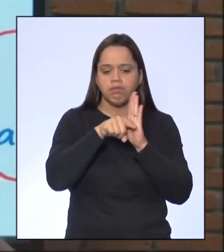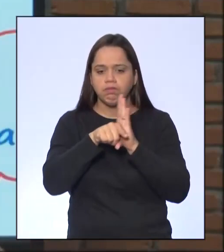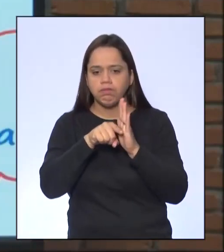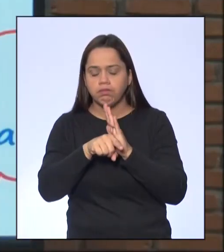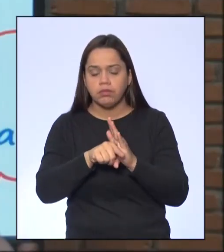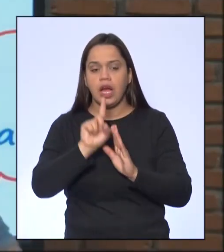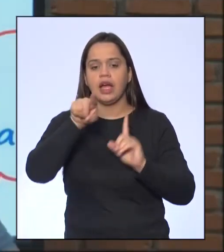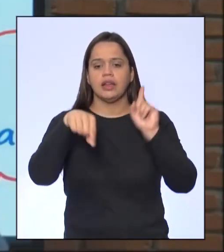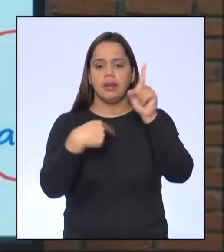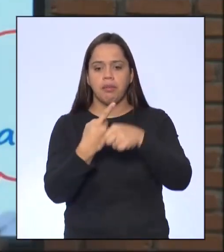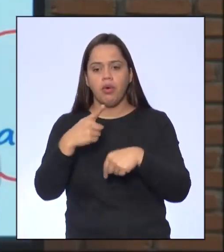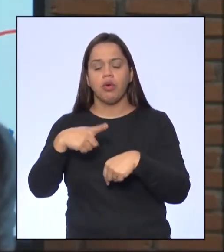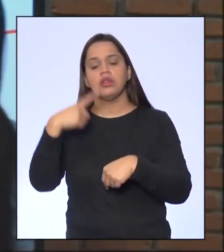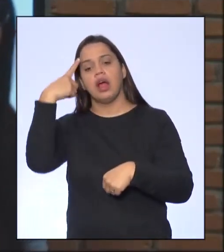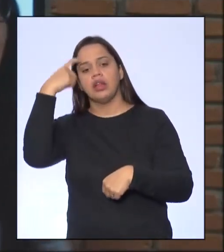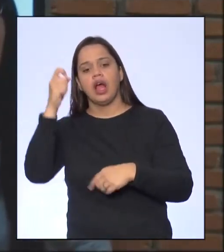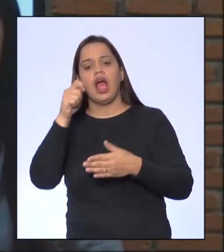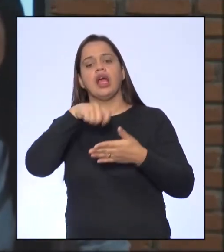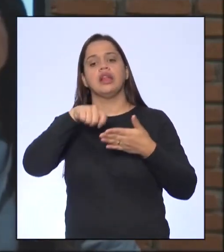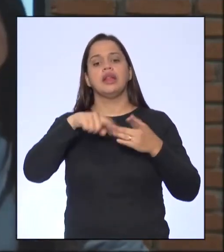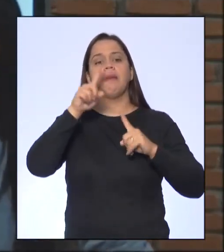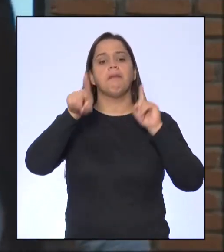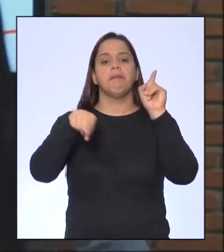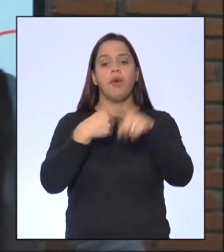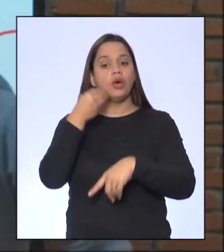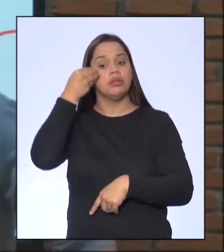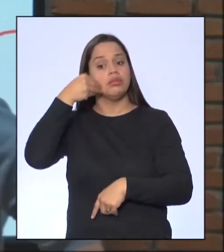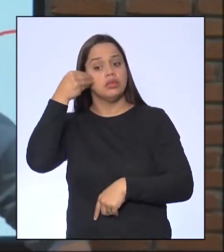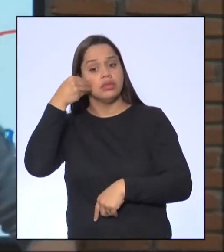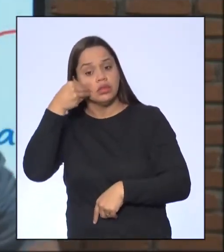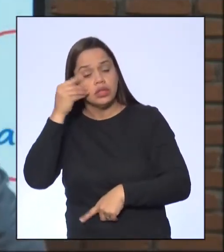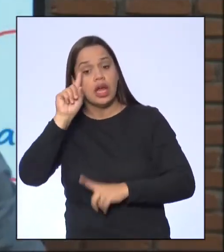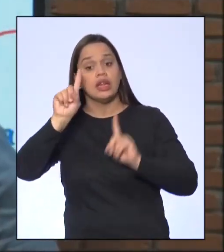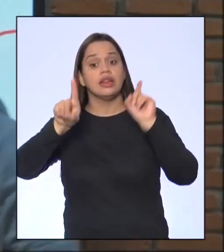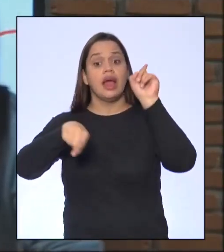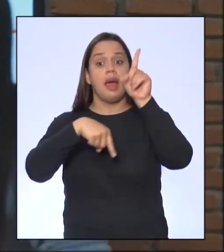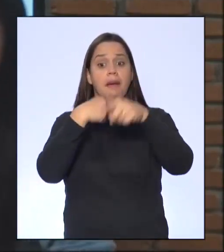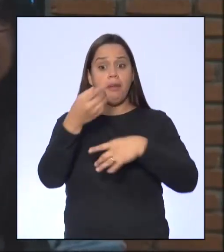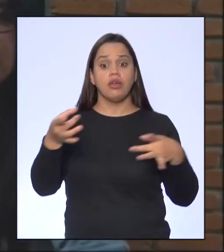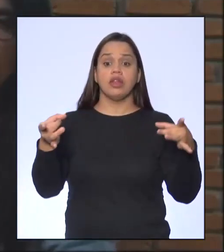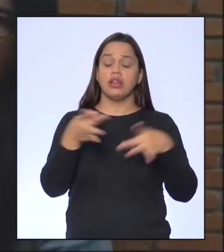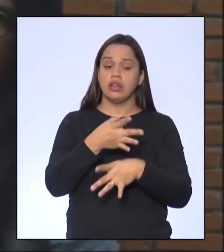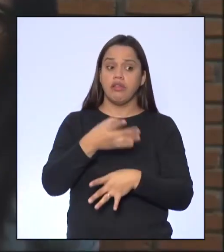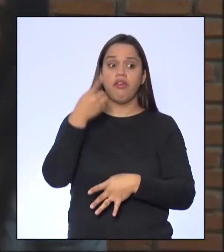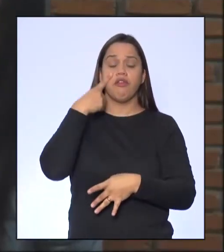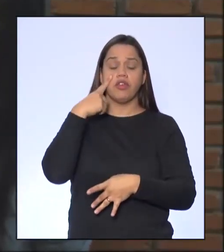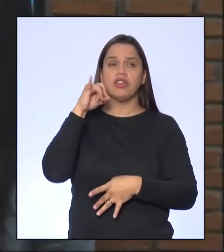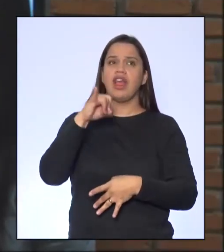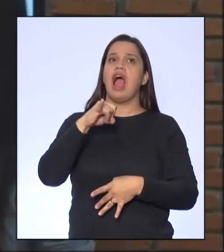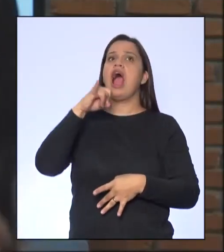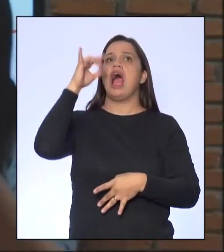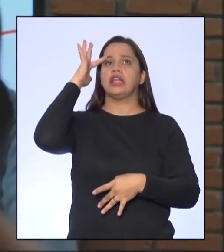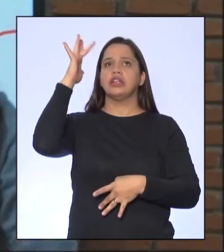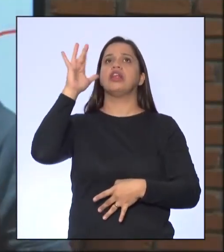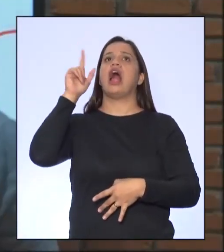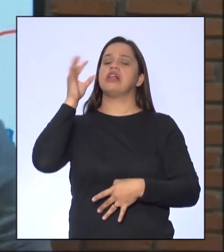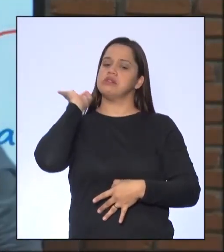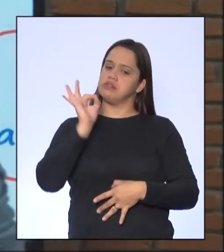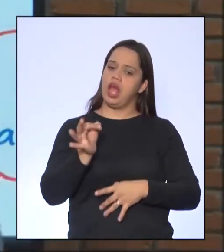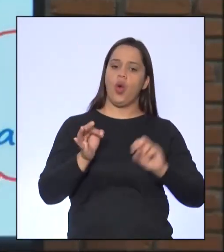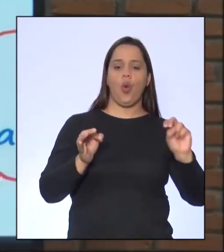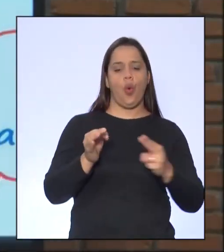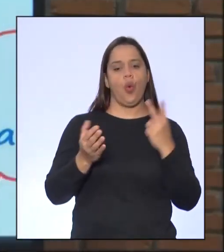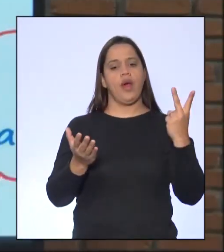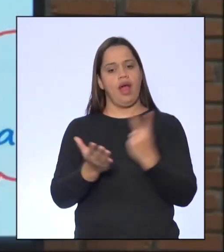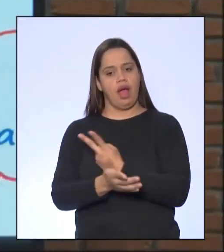criamos uma hipótese, nós experimentamos, aí sim nós concluímos se aquela hipótese estava certa ou errada. E é isso que